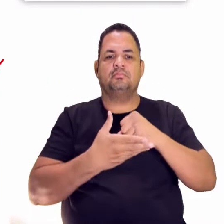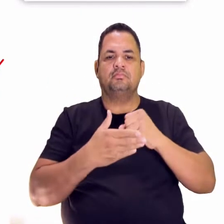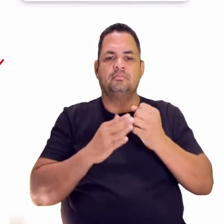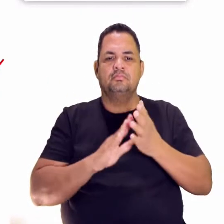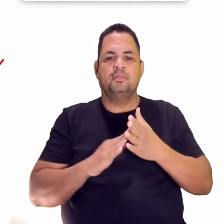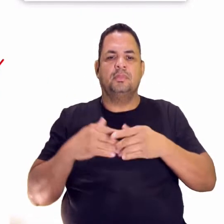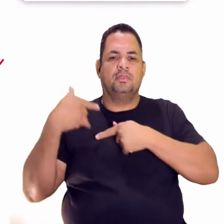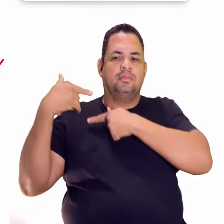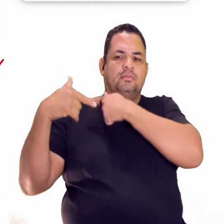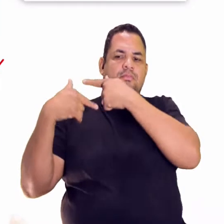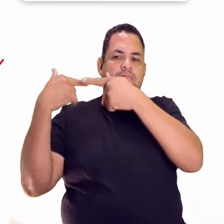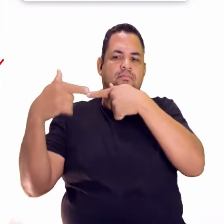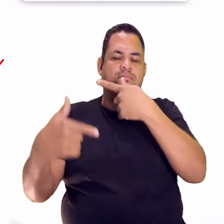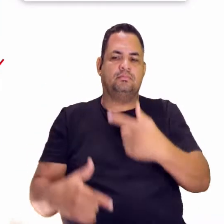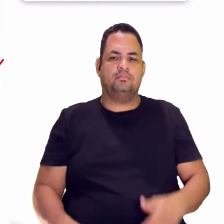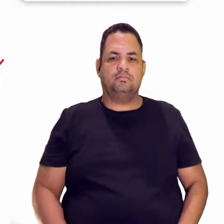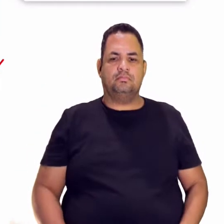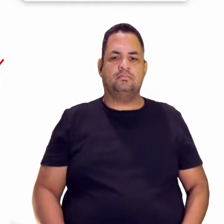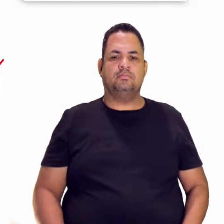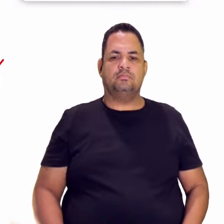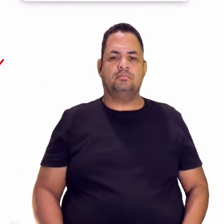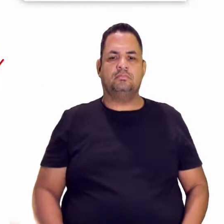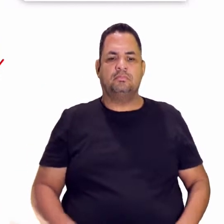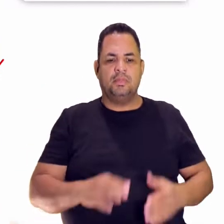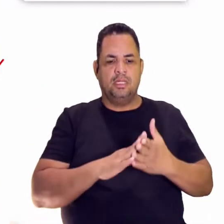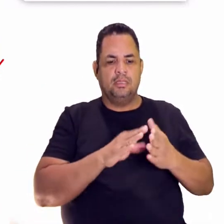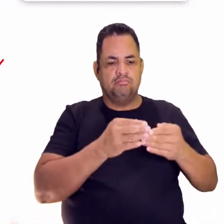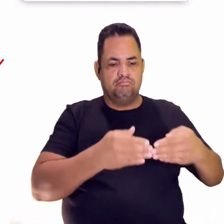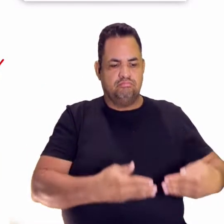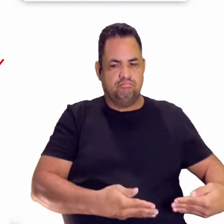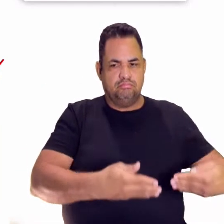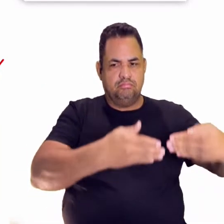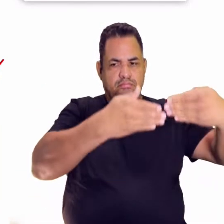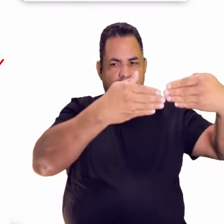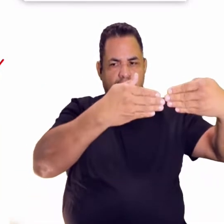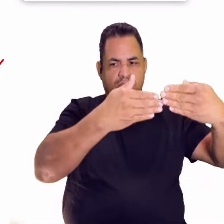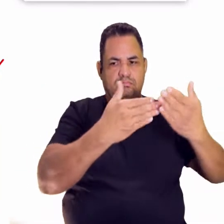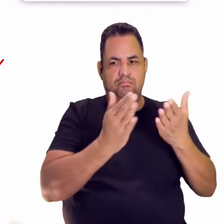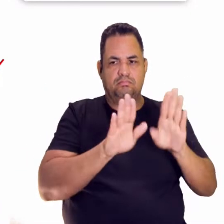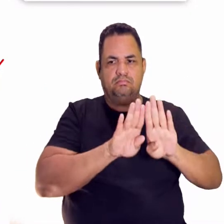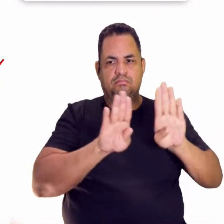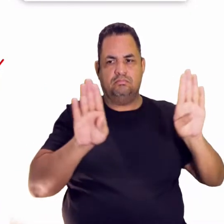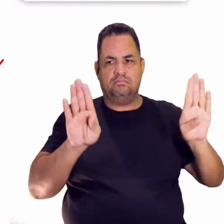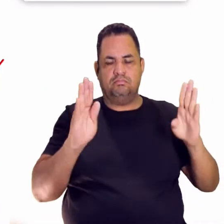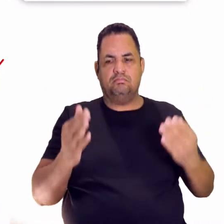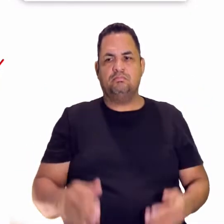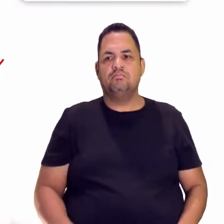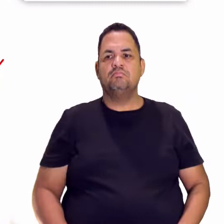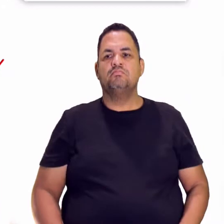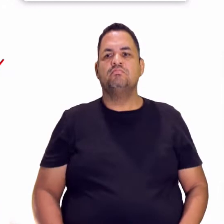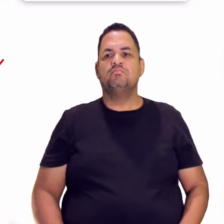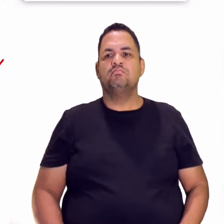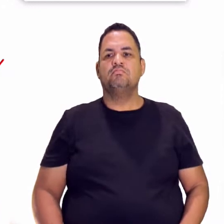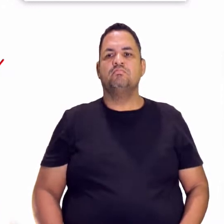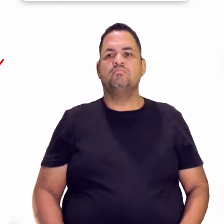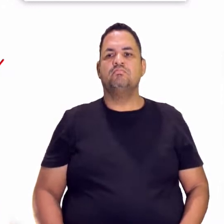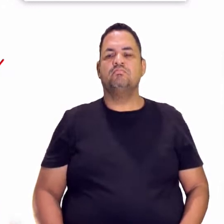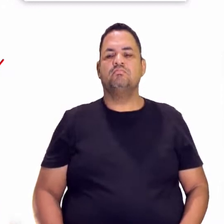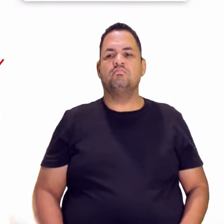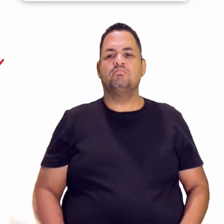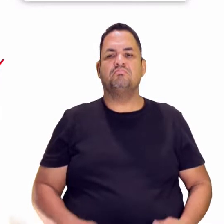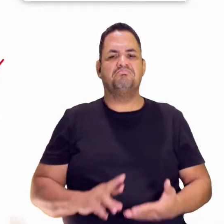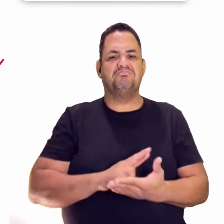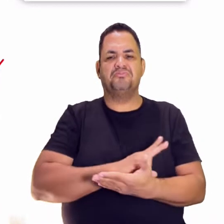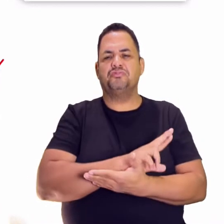tradicionais, ou seja, cavaletes, a apresentação de obras de